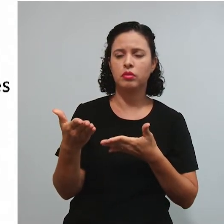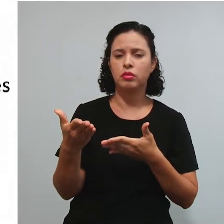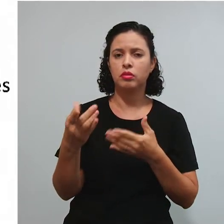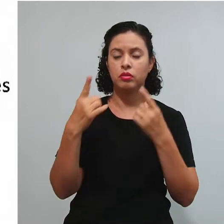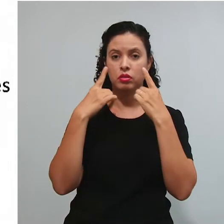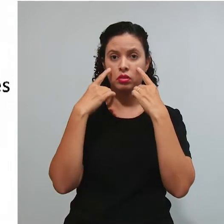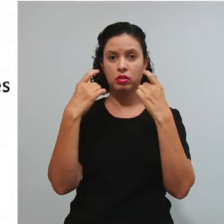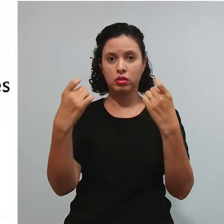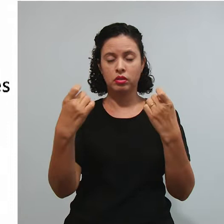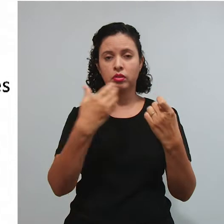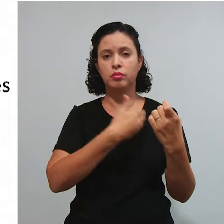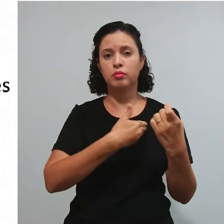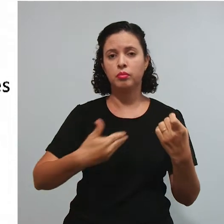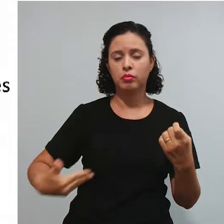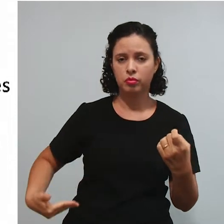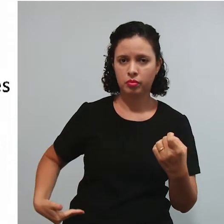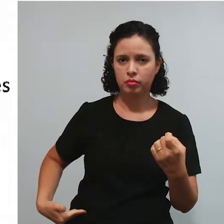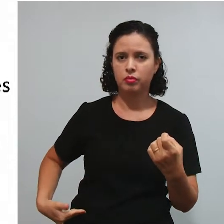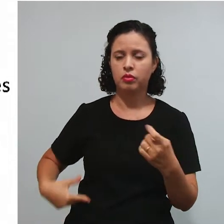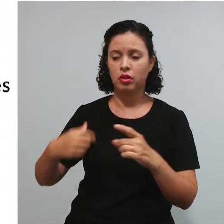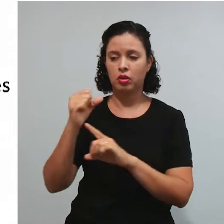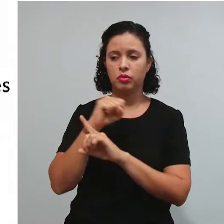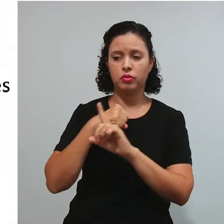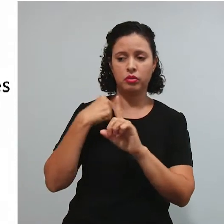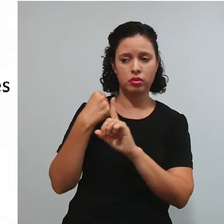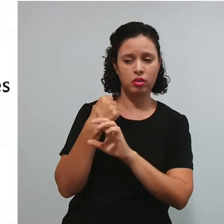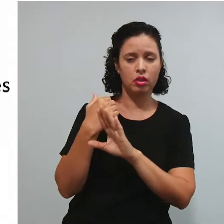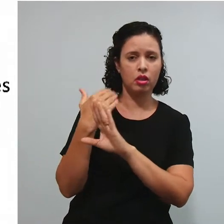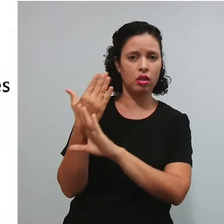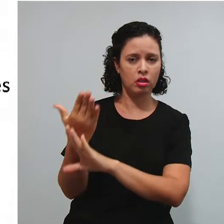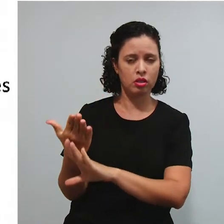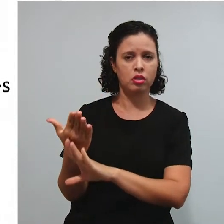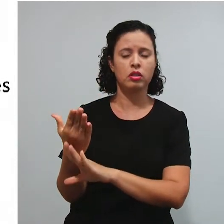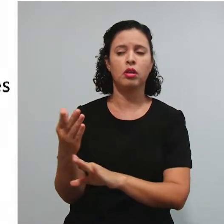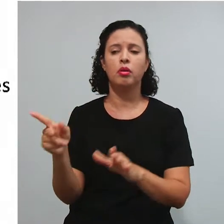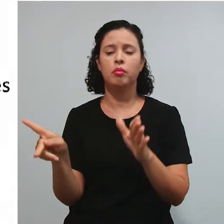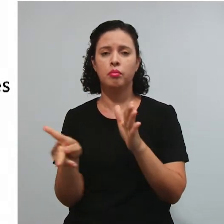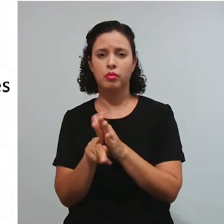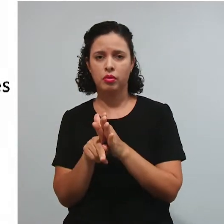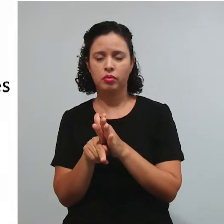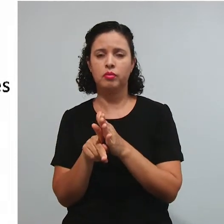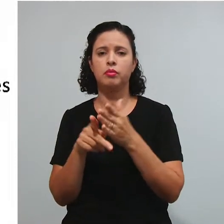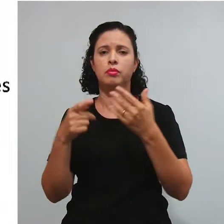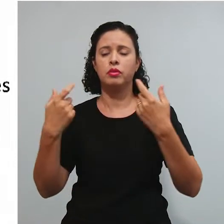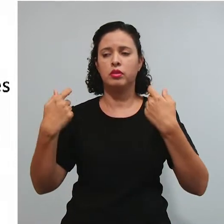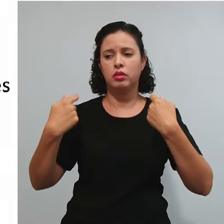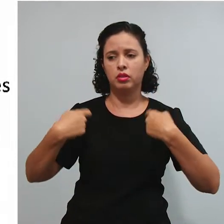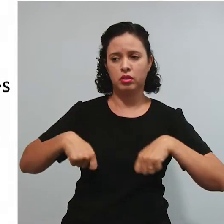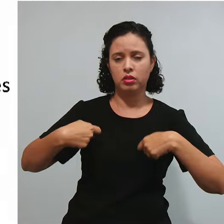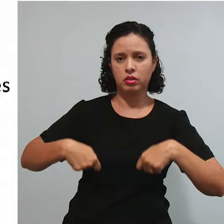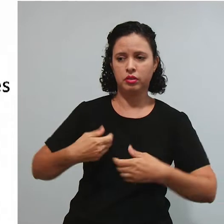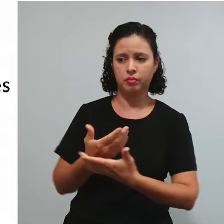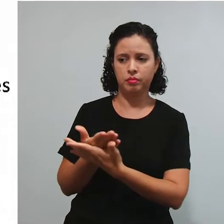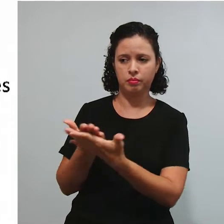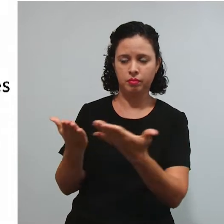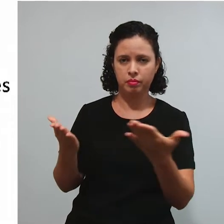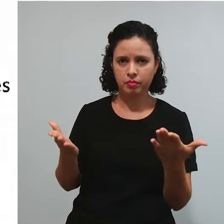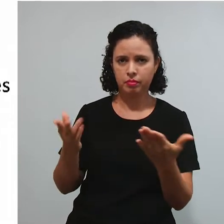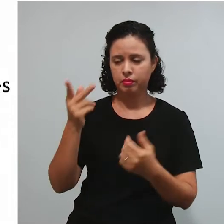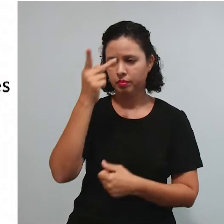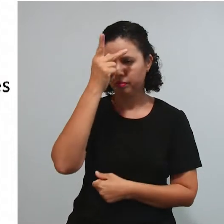dos interesses públicos que abranjam as necessidades de toda a